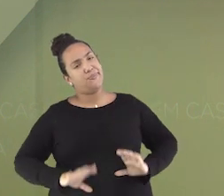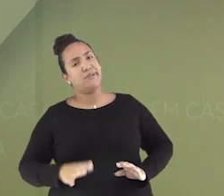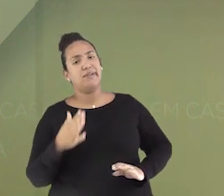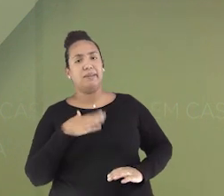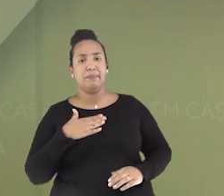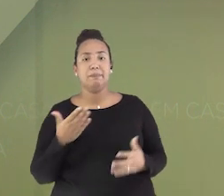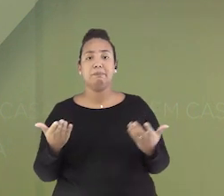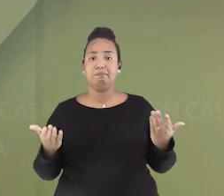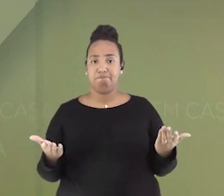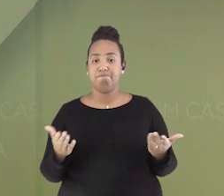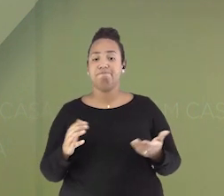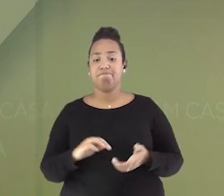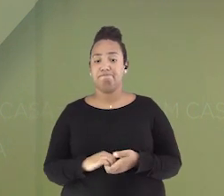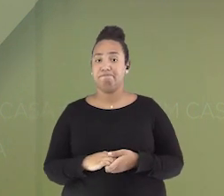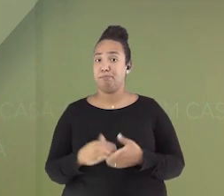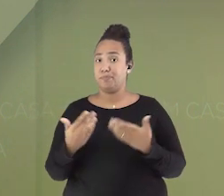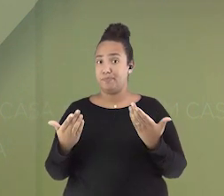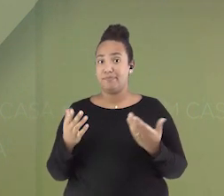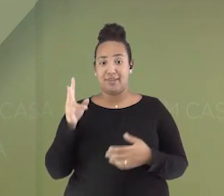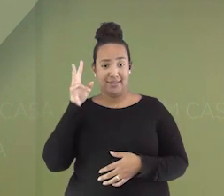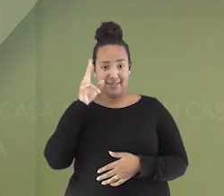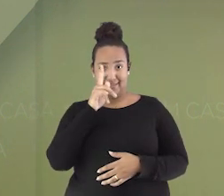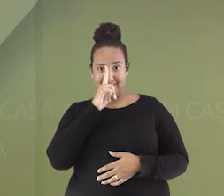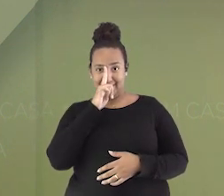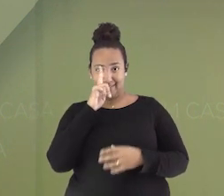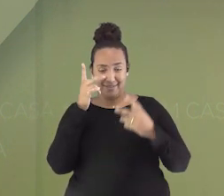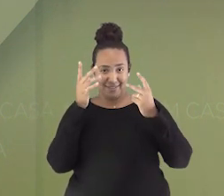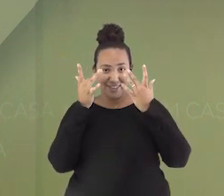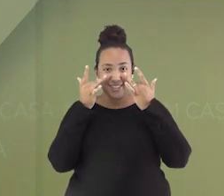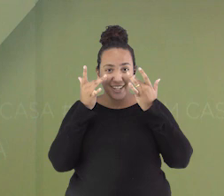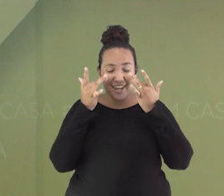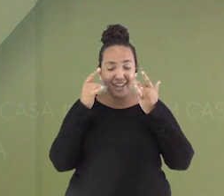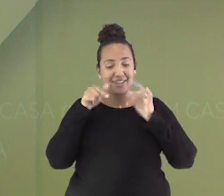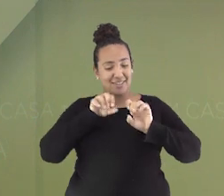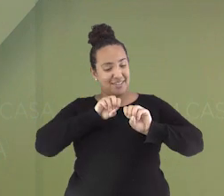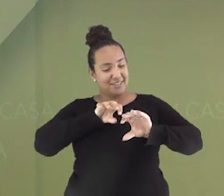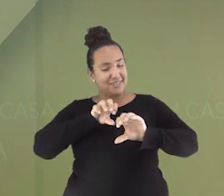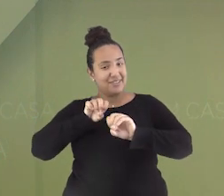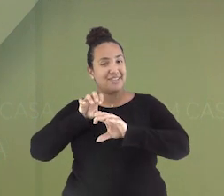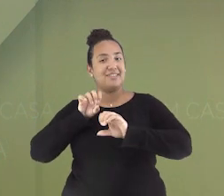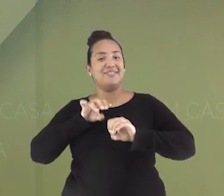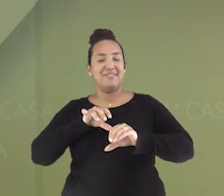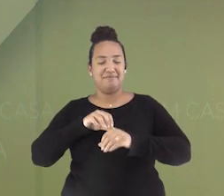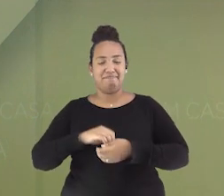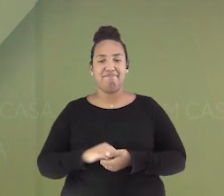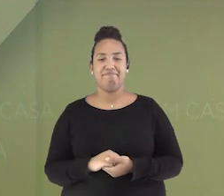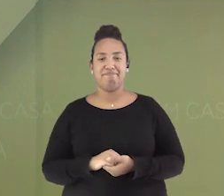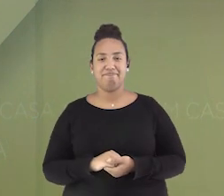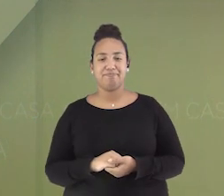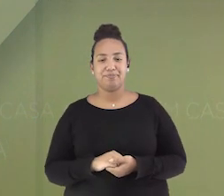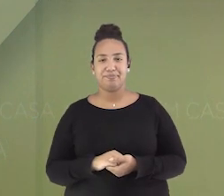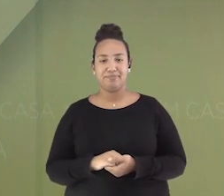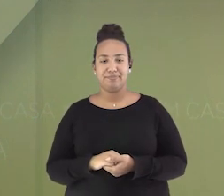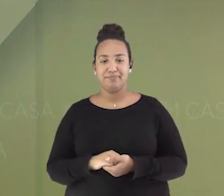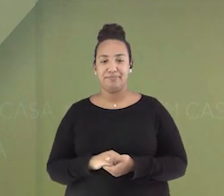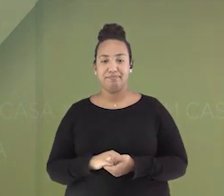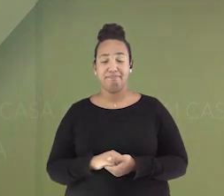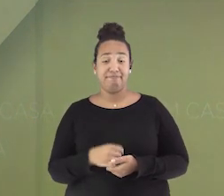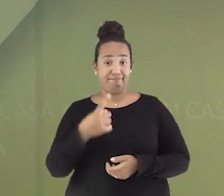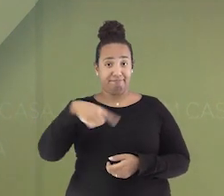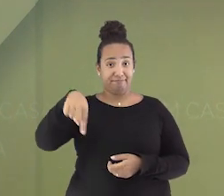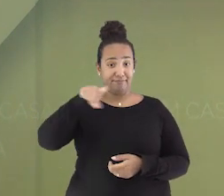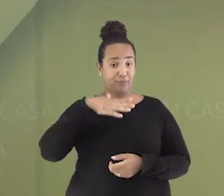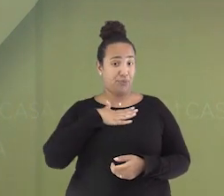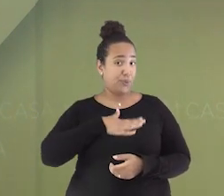aconteçam. Dessa forma, as tragédias gregas educavam a população de uma forma branda. E quem aí gosta